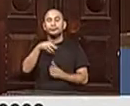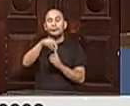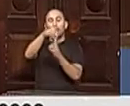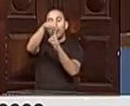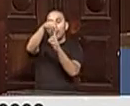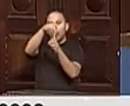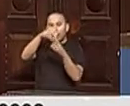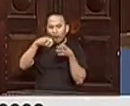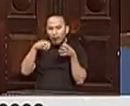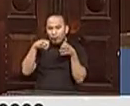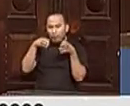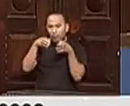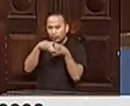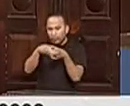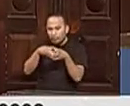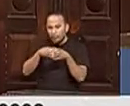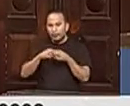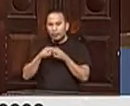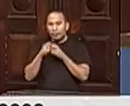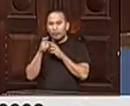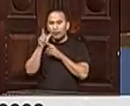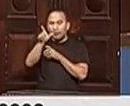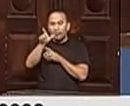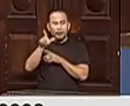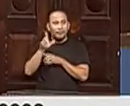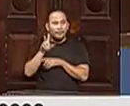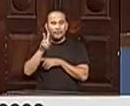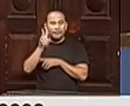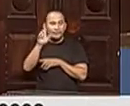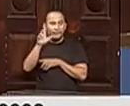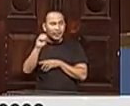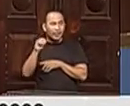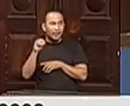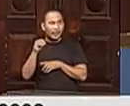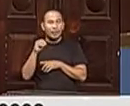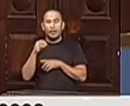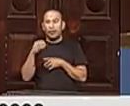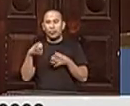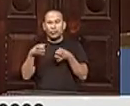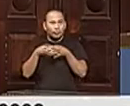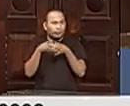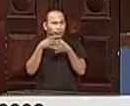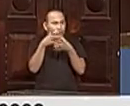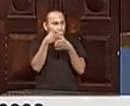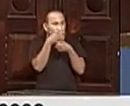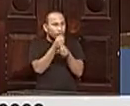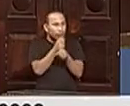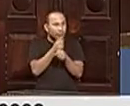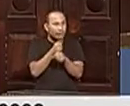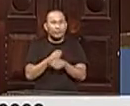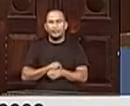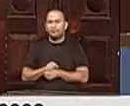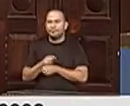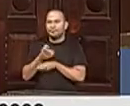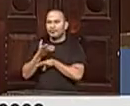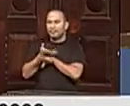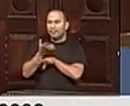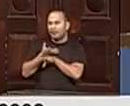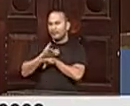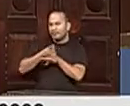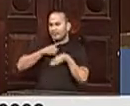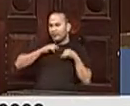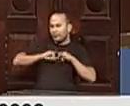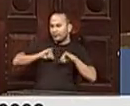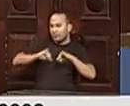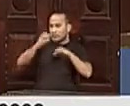membro da próxima vaga do Tribunal de Contas. E a matéria traz uma informação que é